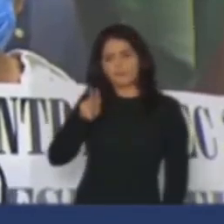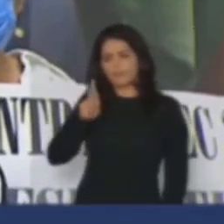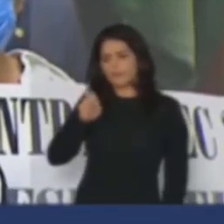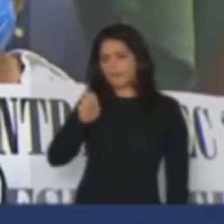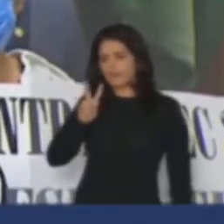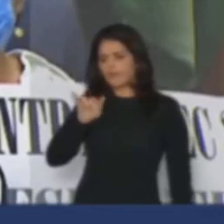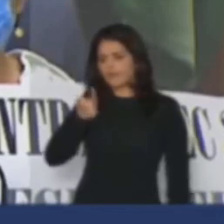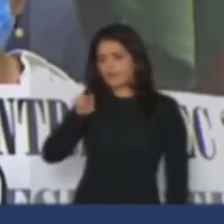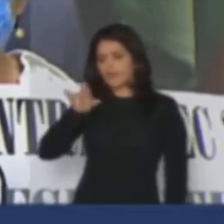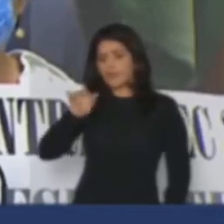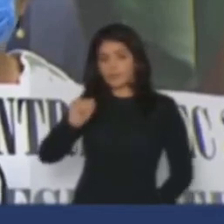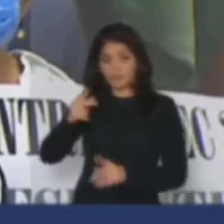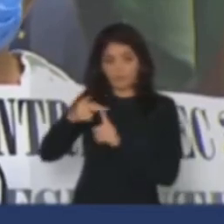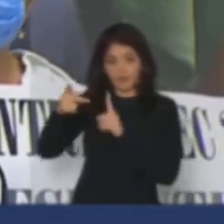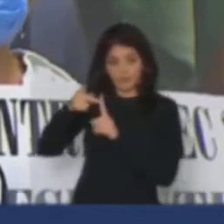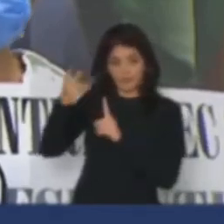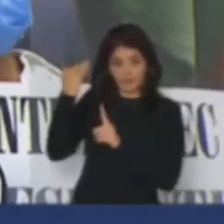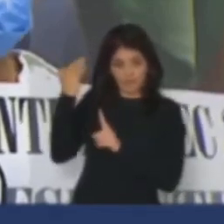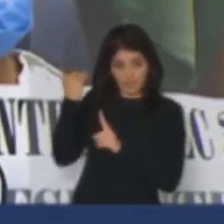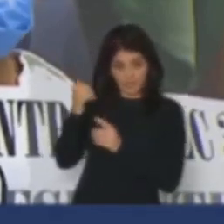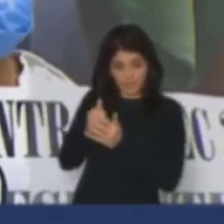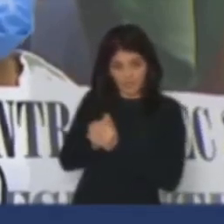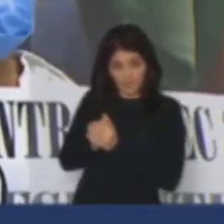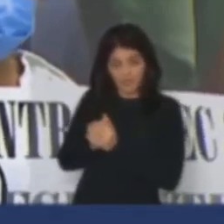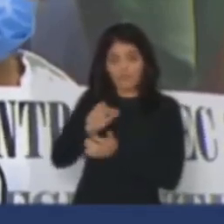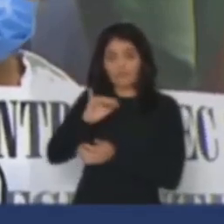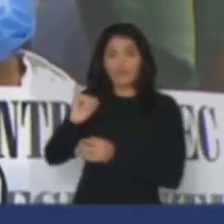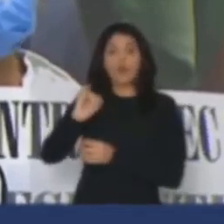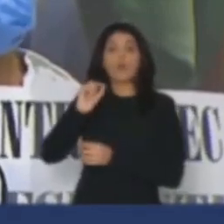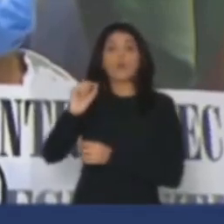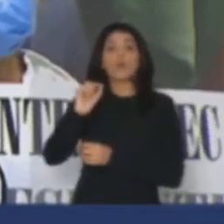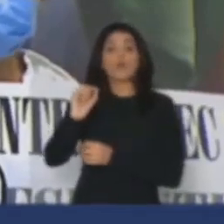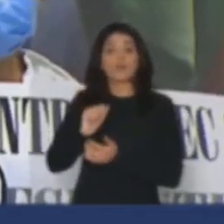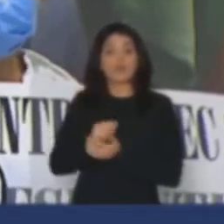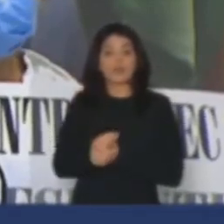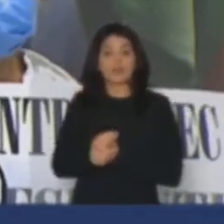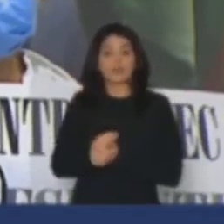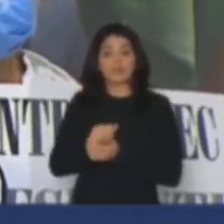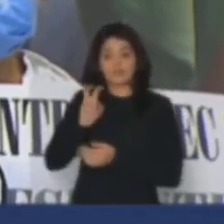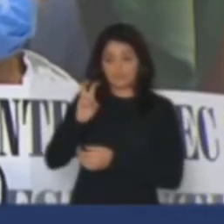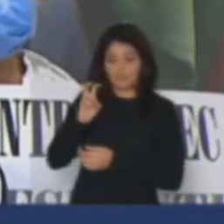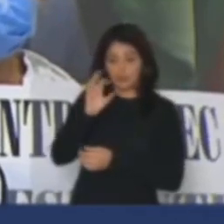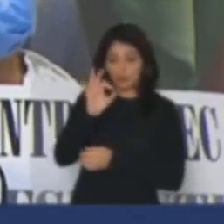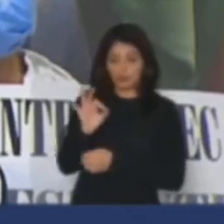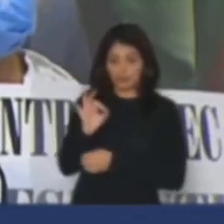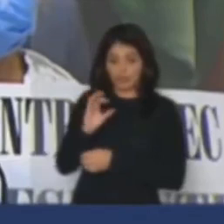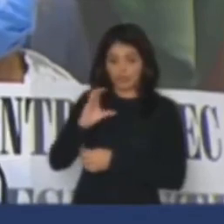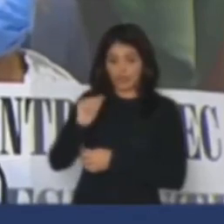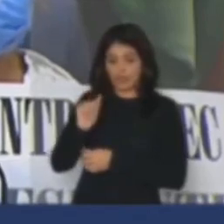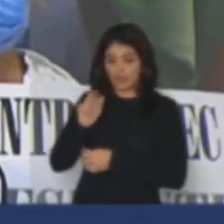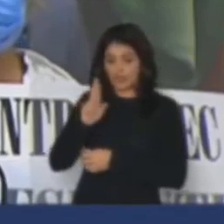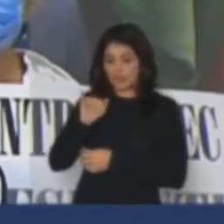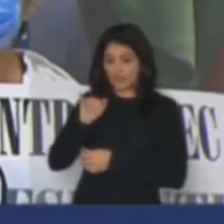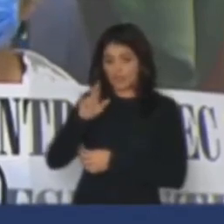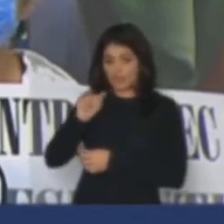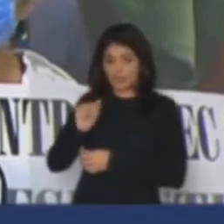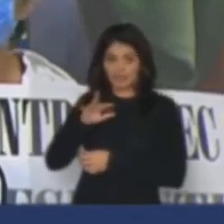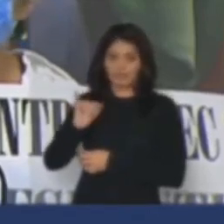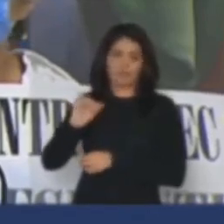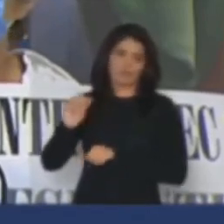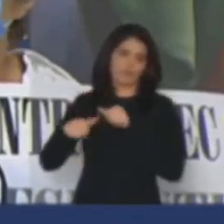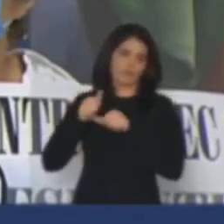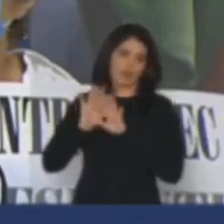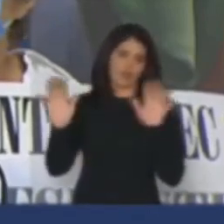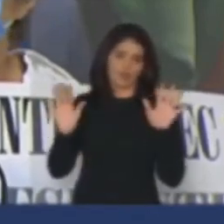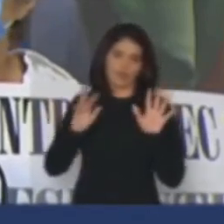porque Rui Falcão me lembra os servidores, passarão a não ser os 5% de carreira típica, já não mais a pertencer